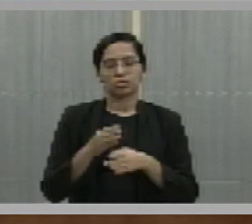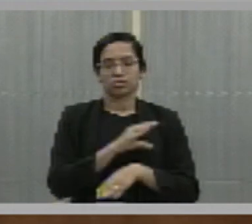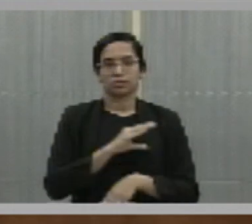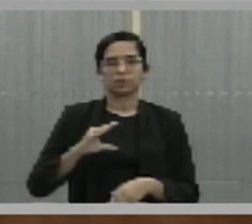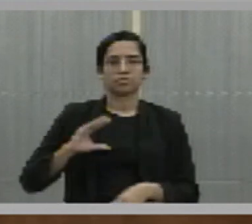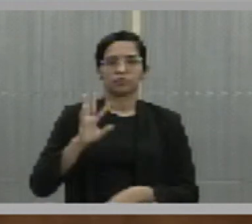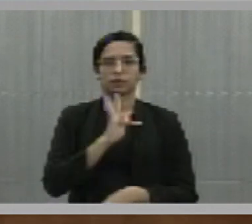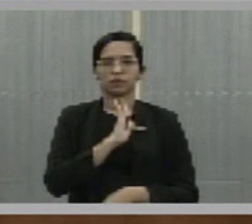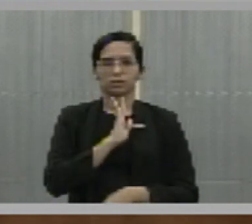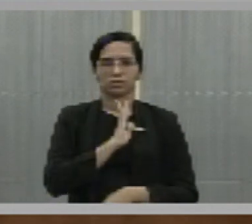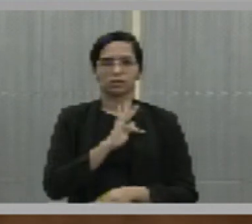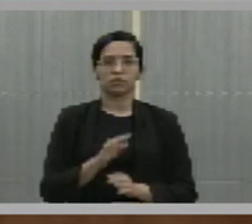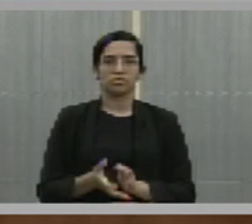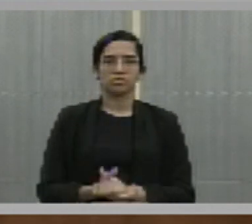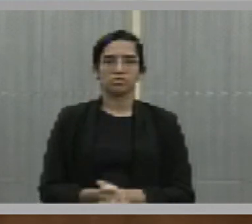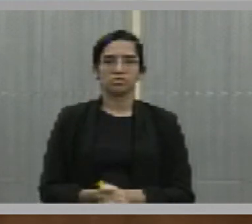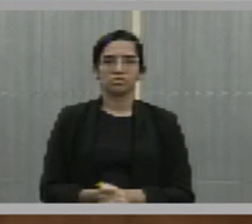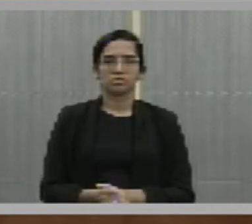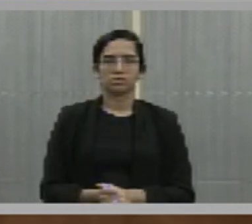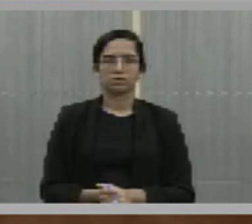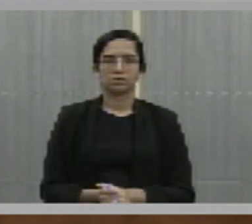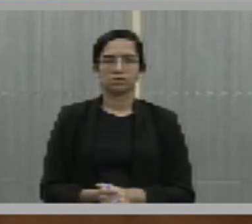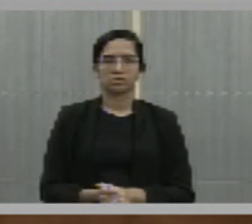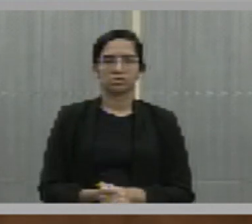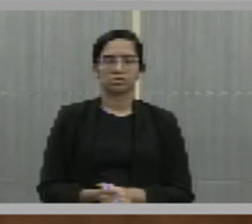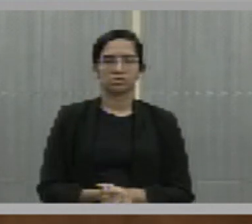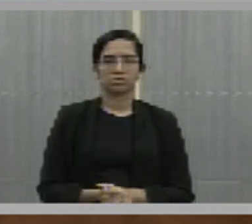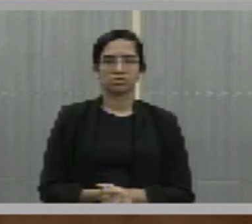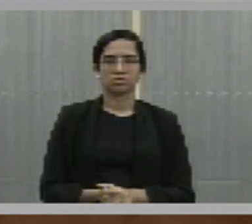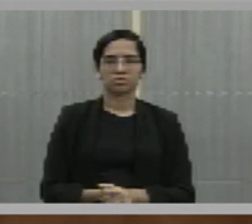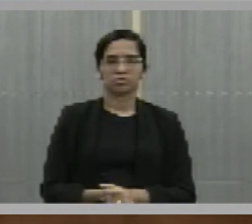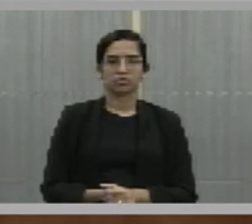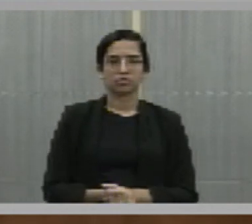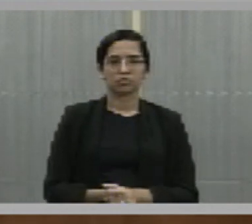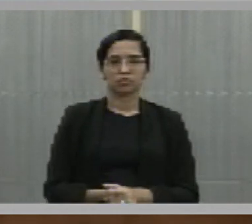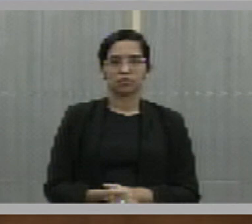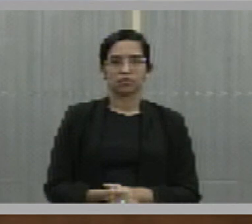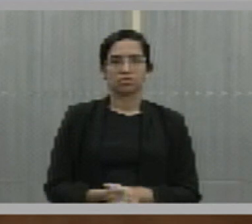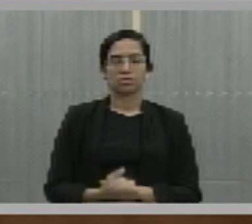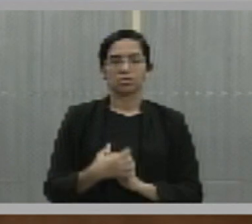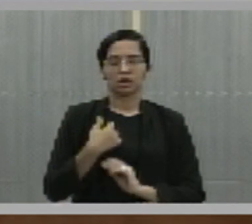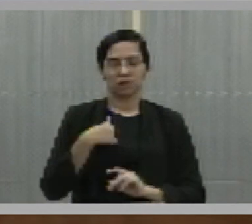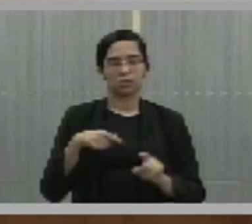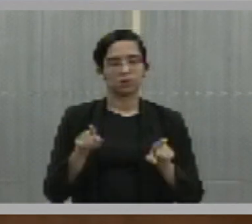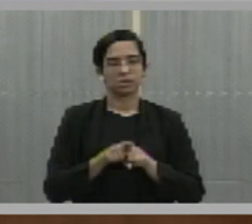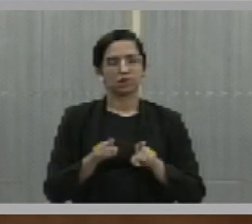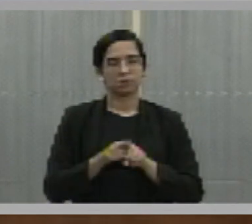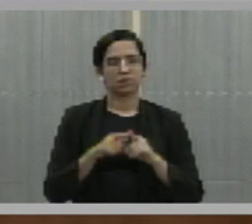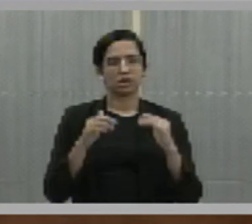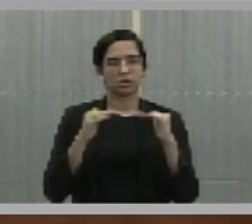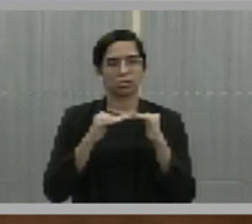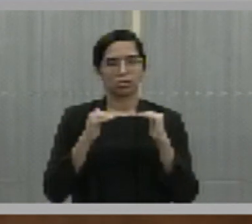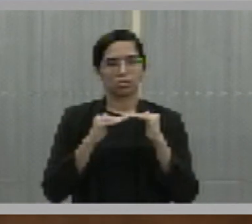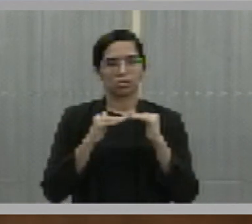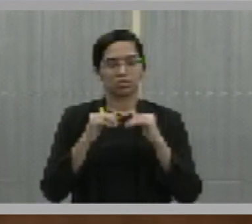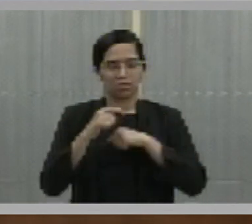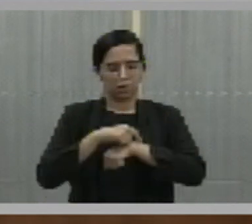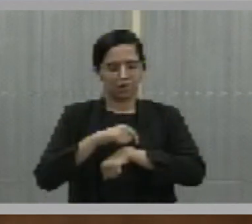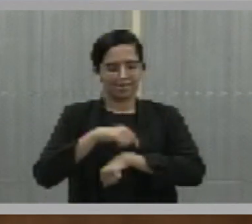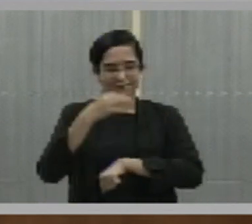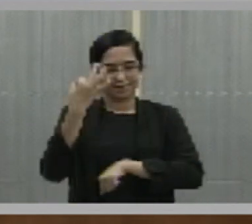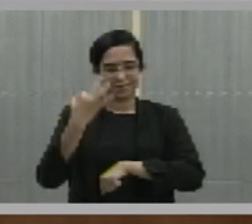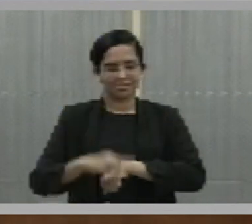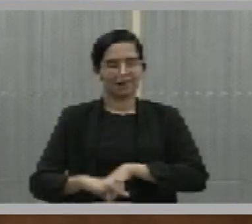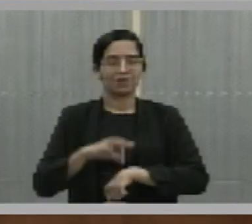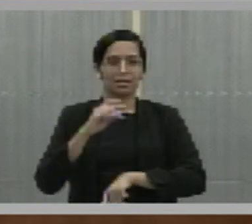técnicas. Também sou da opinião de que o momento correto onde a sociedade